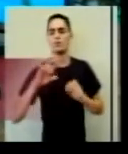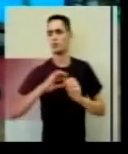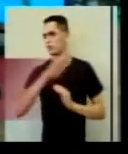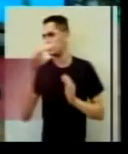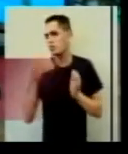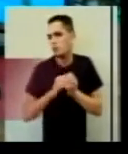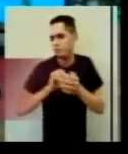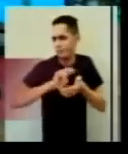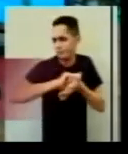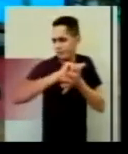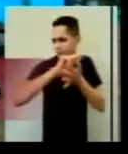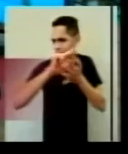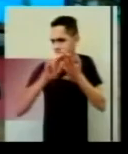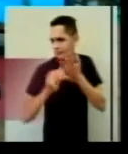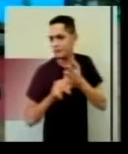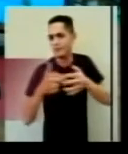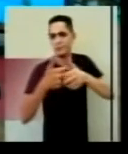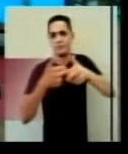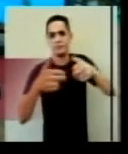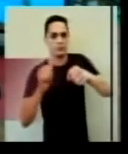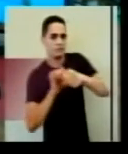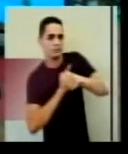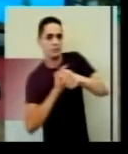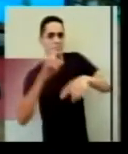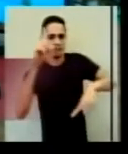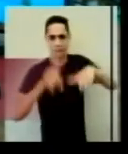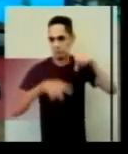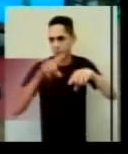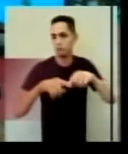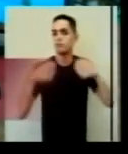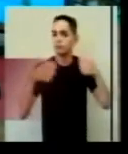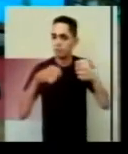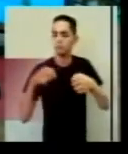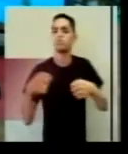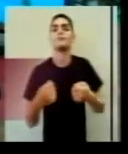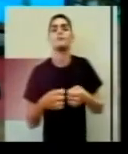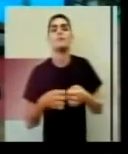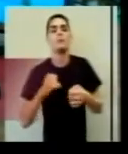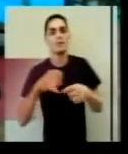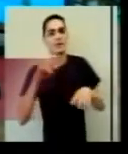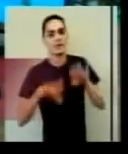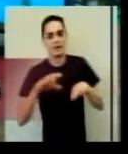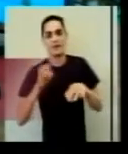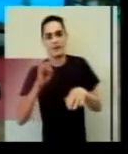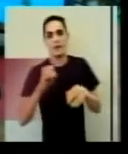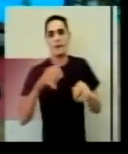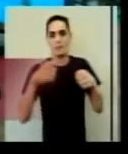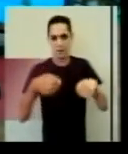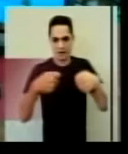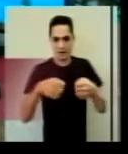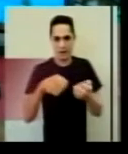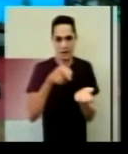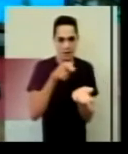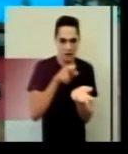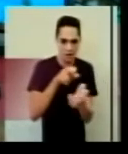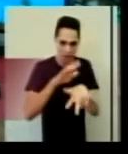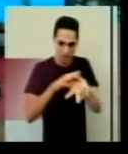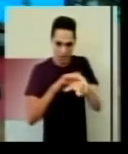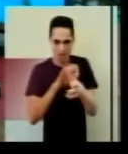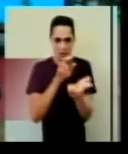piora do quadro do paciente, nós temos, até que ele seja removido para um